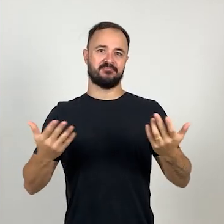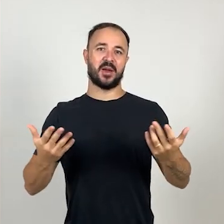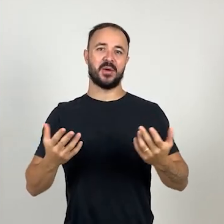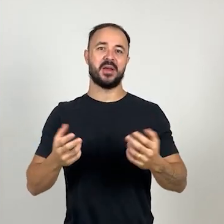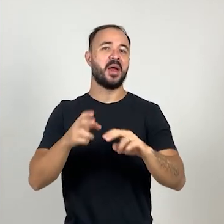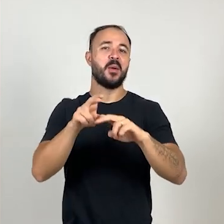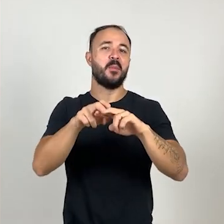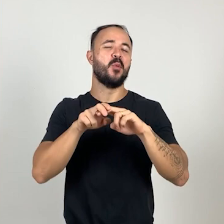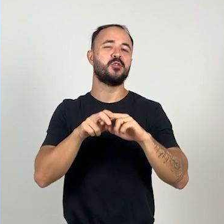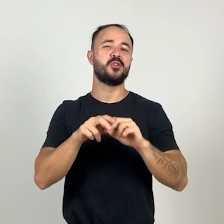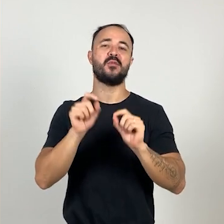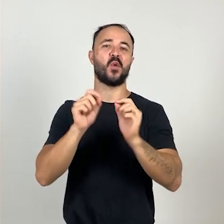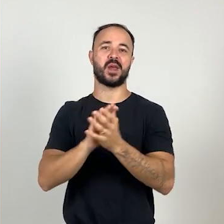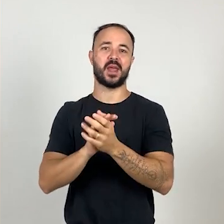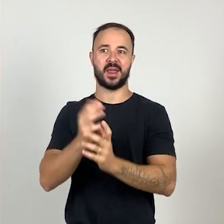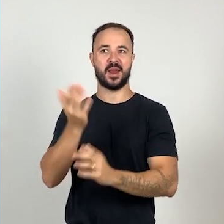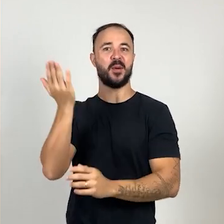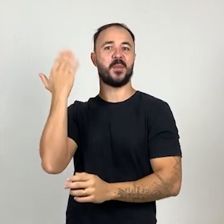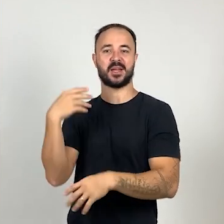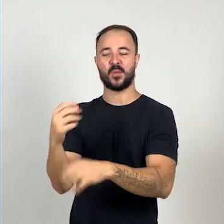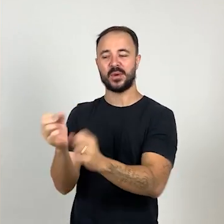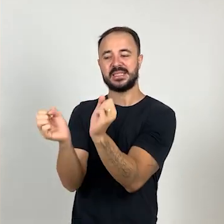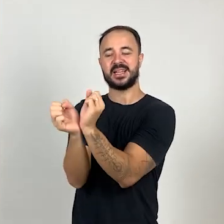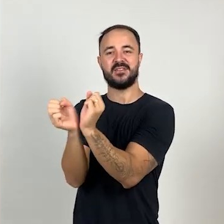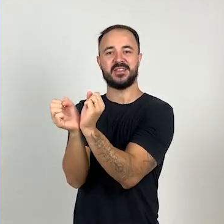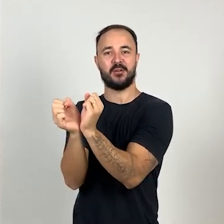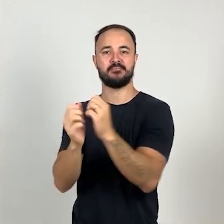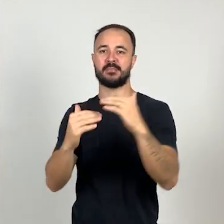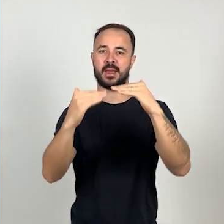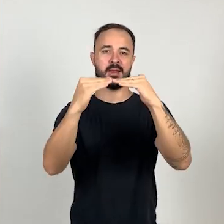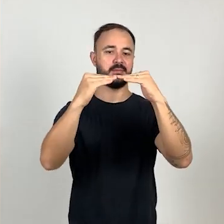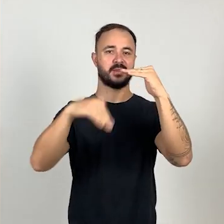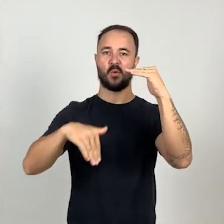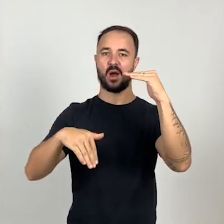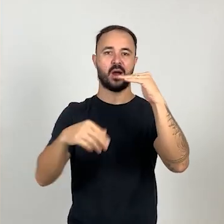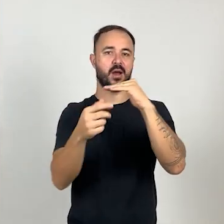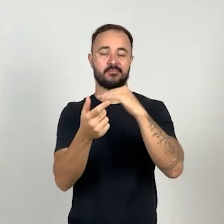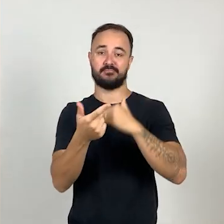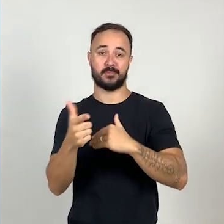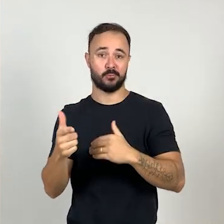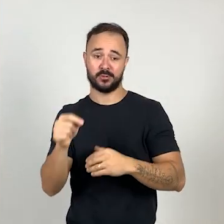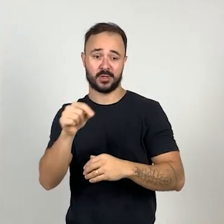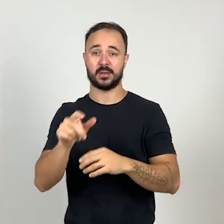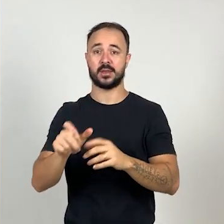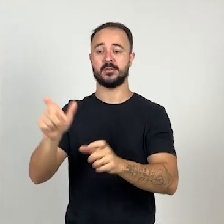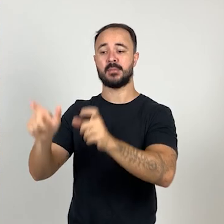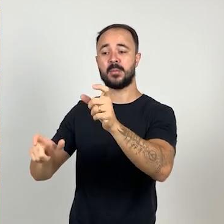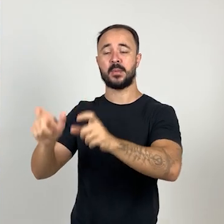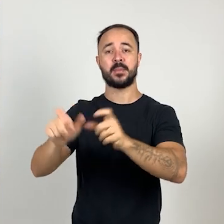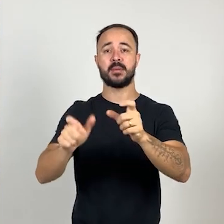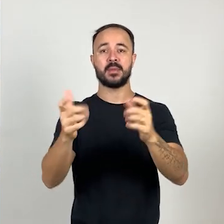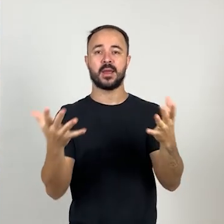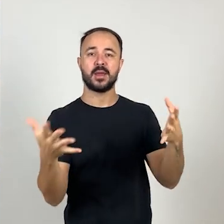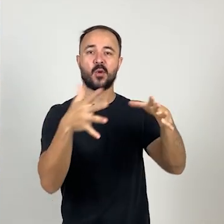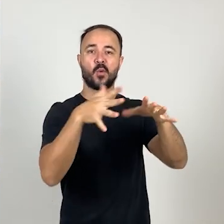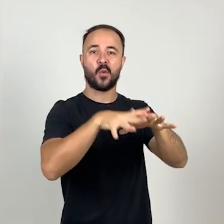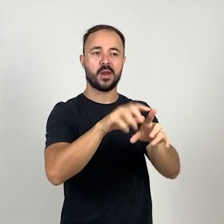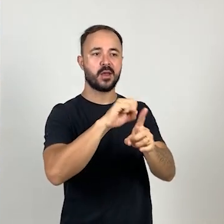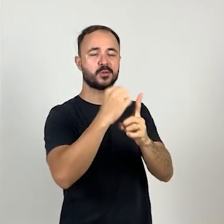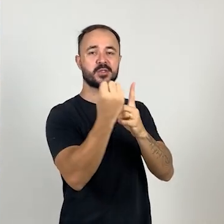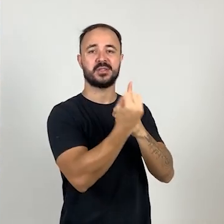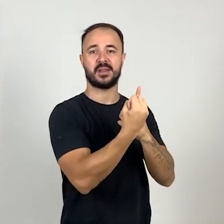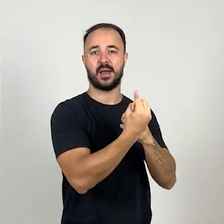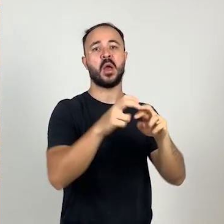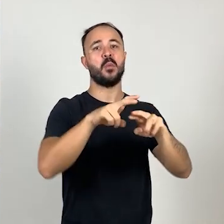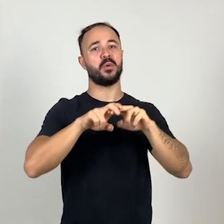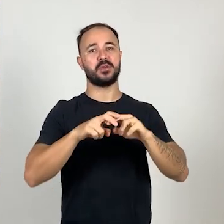deixou um legado profundo de desigualdade e injustiça racial no Brasil, destacando a importância contínua da luta